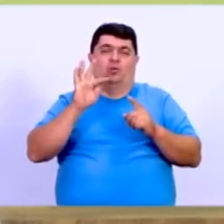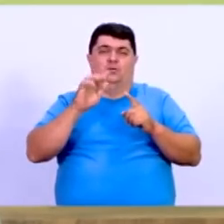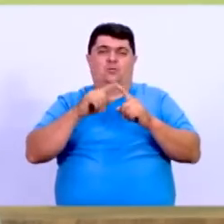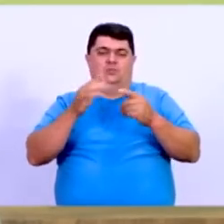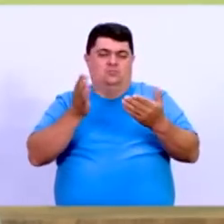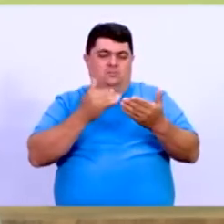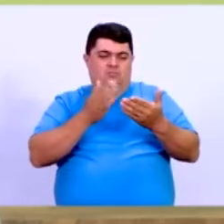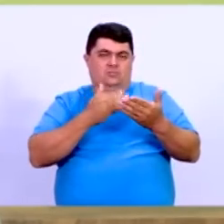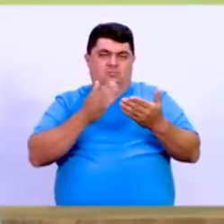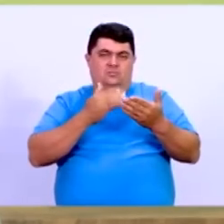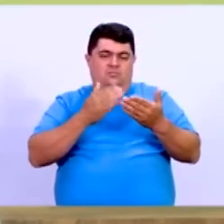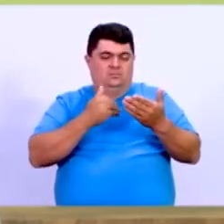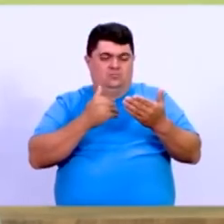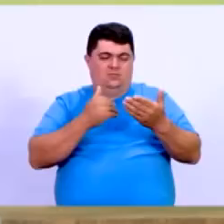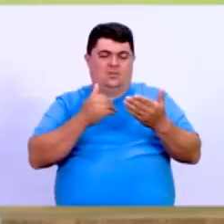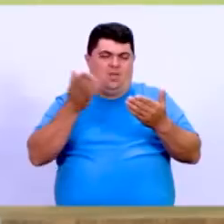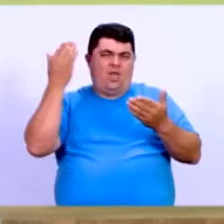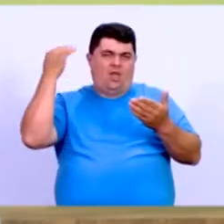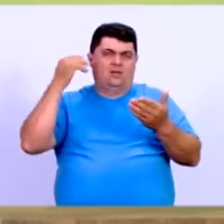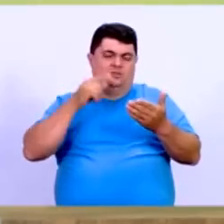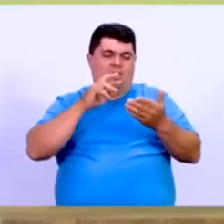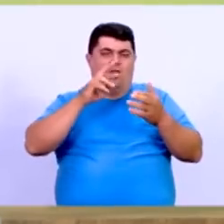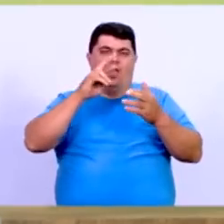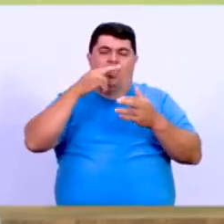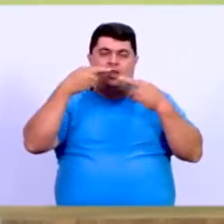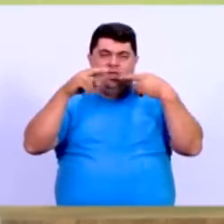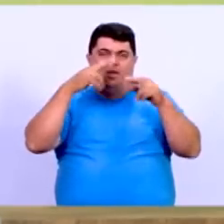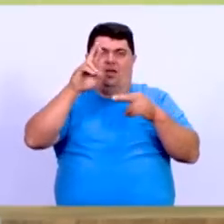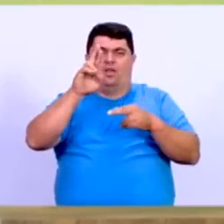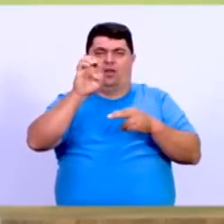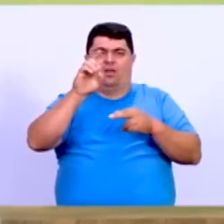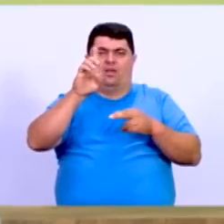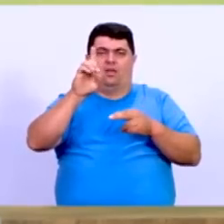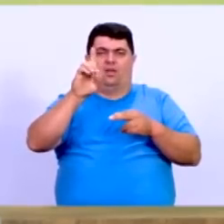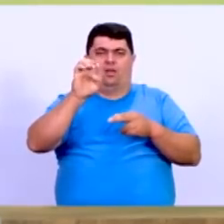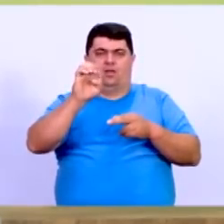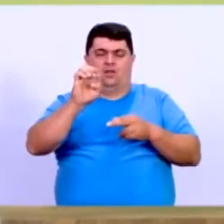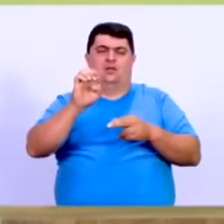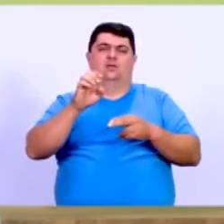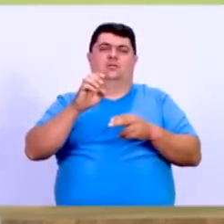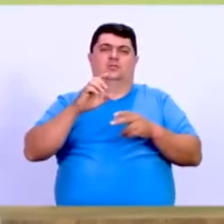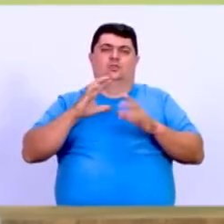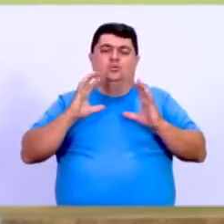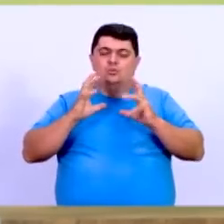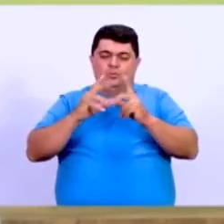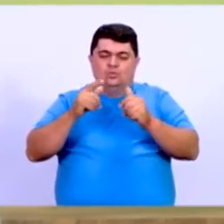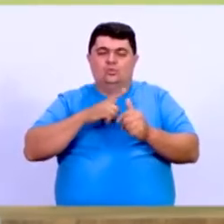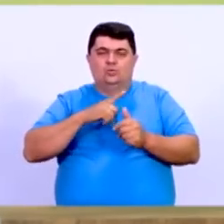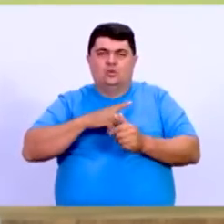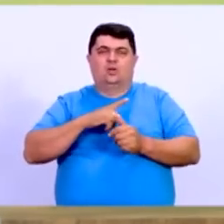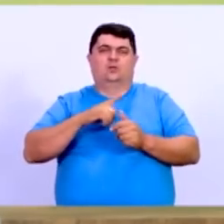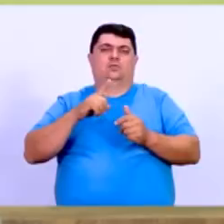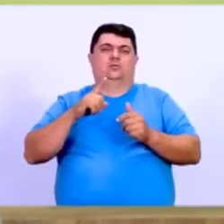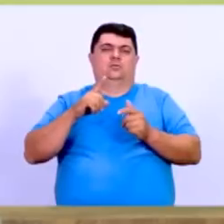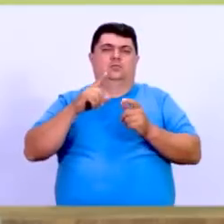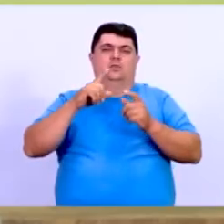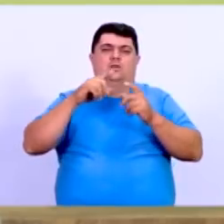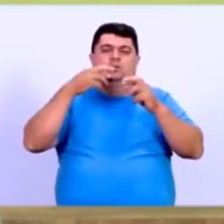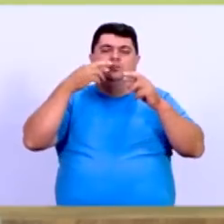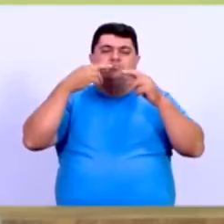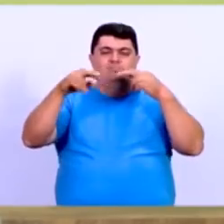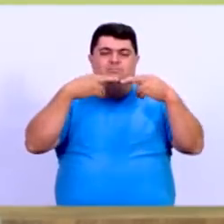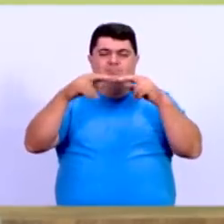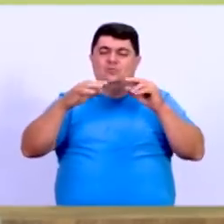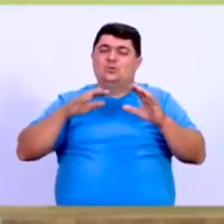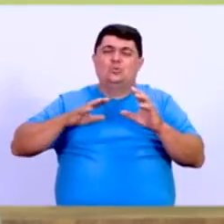livros era rede de computadores, hoje não é mais. Com a convergência, a gente está falando de rede de celulares, a gente está falando de rede de televisões, a gente está